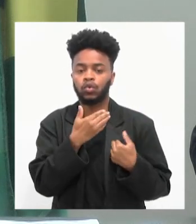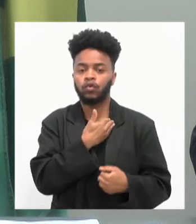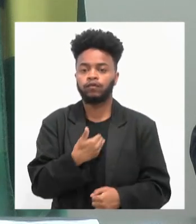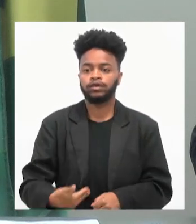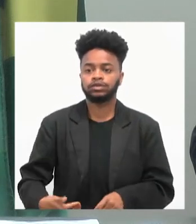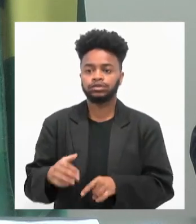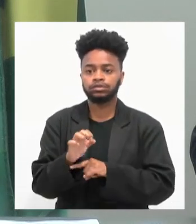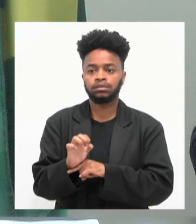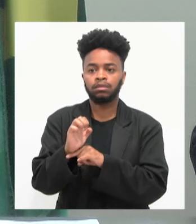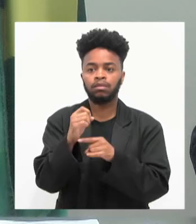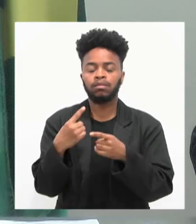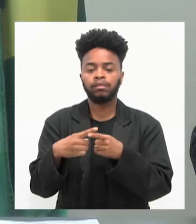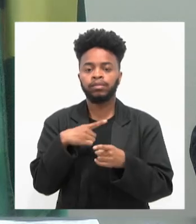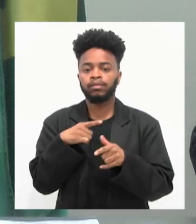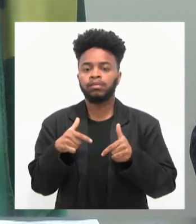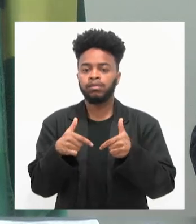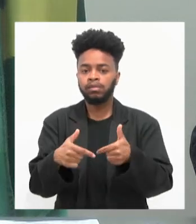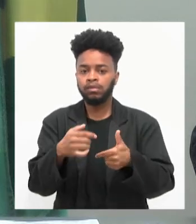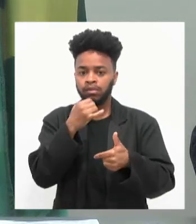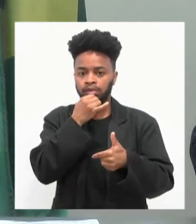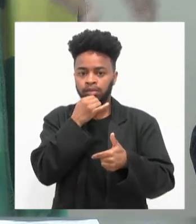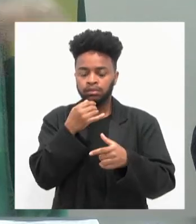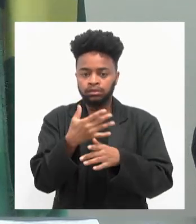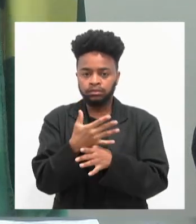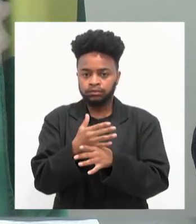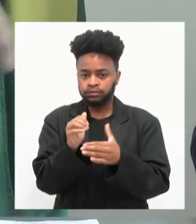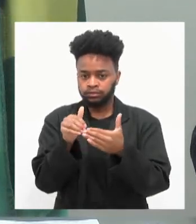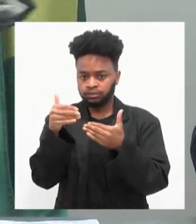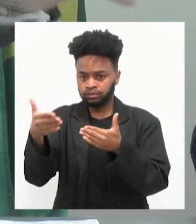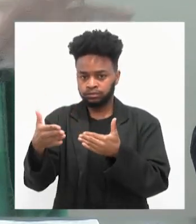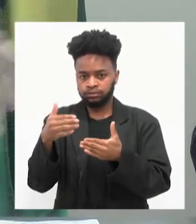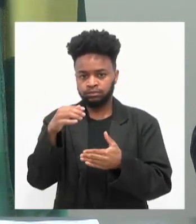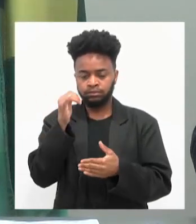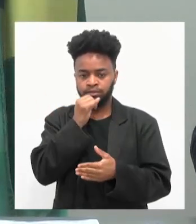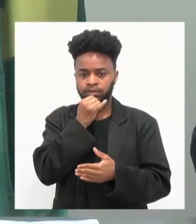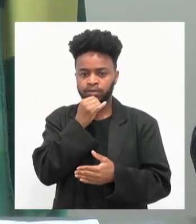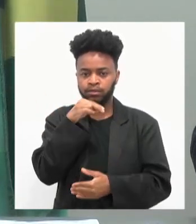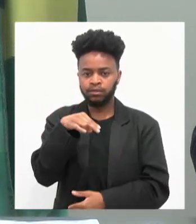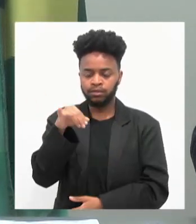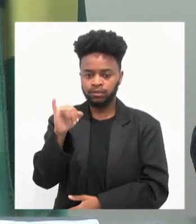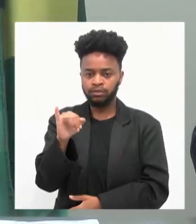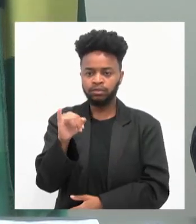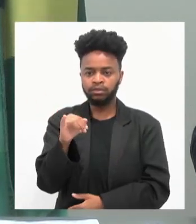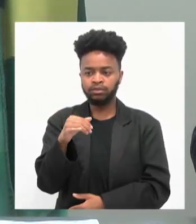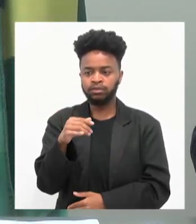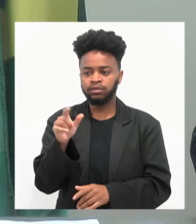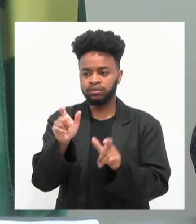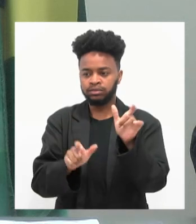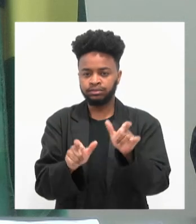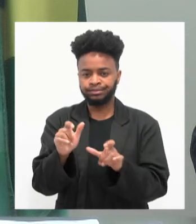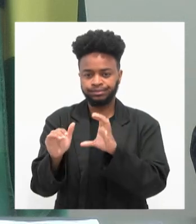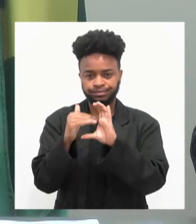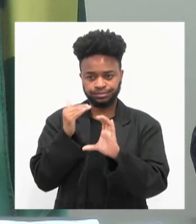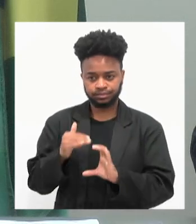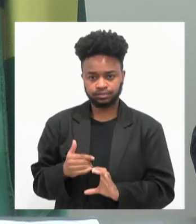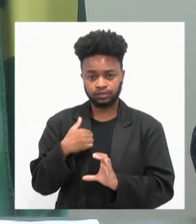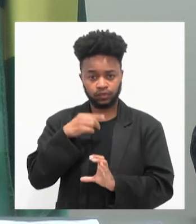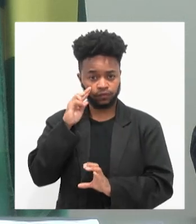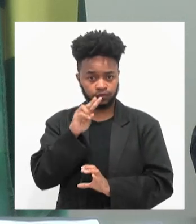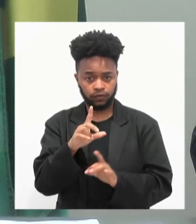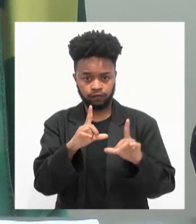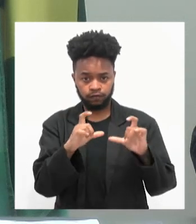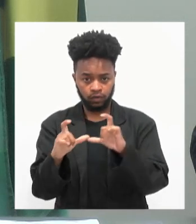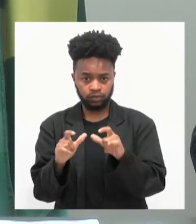uma operação na cidade, em uma cidade fora daqui. Vou dar um exemplo, Nova Iguaçu. Eu recebo a mensagem, eu estou vendo lá, quando eu recebo a foto